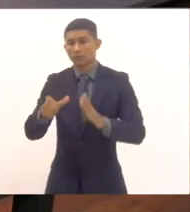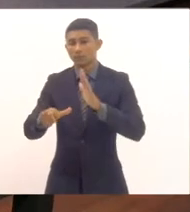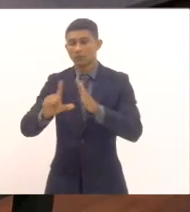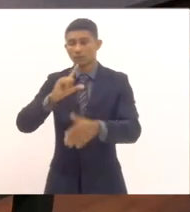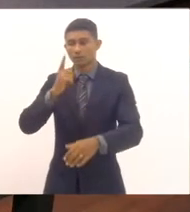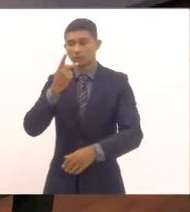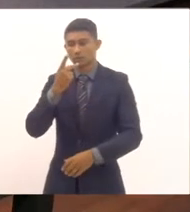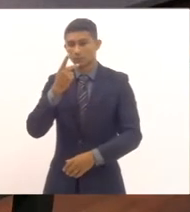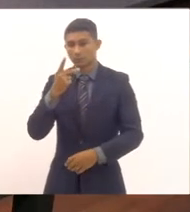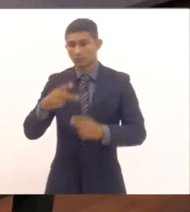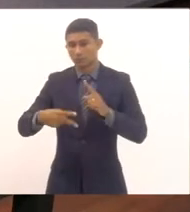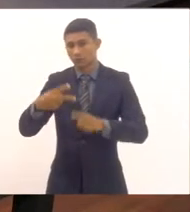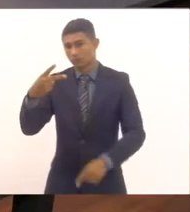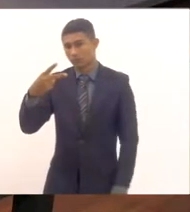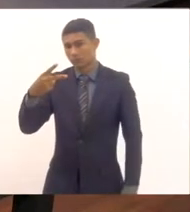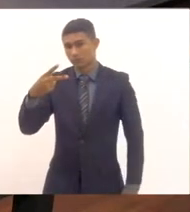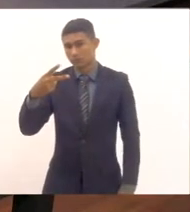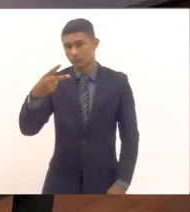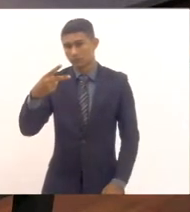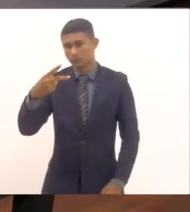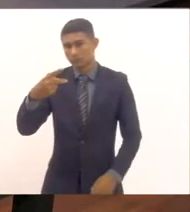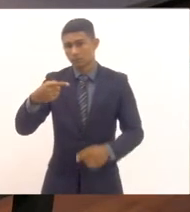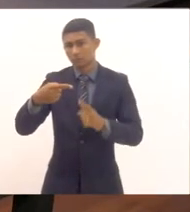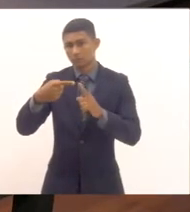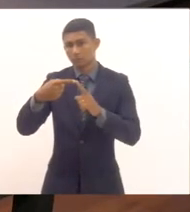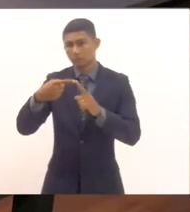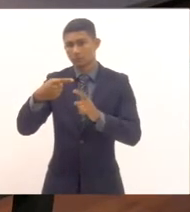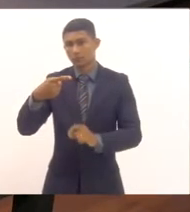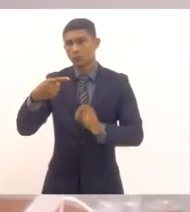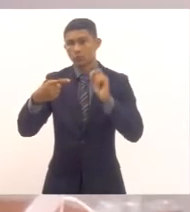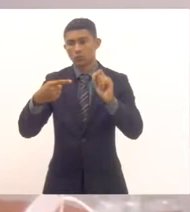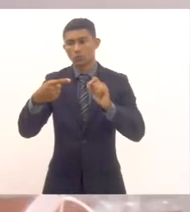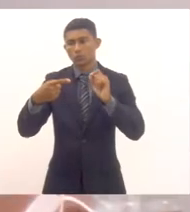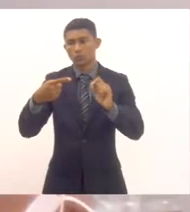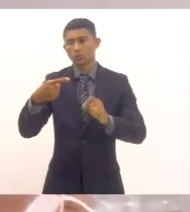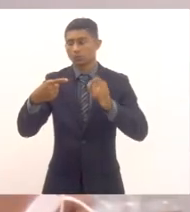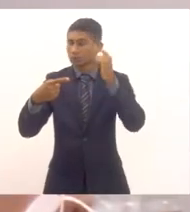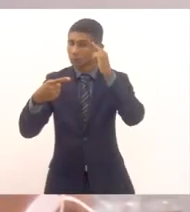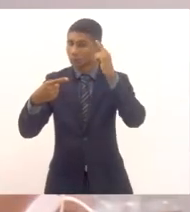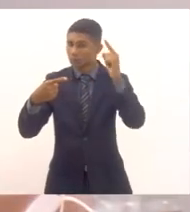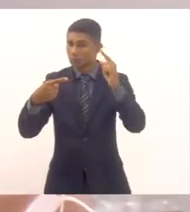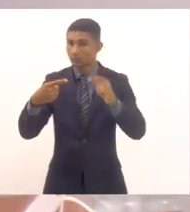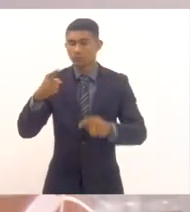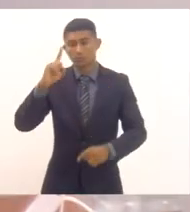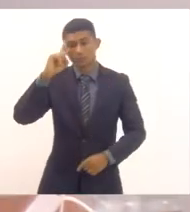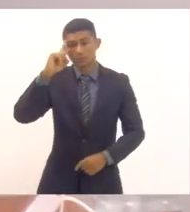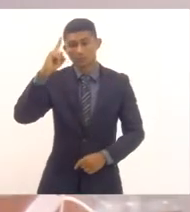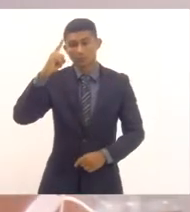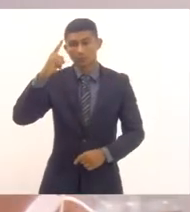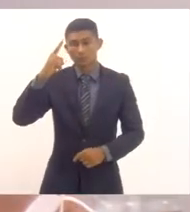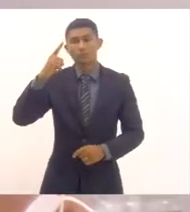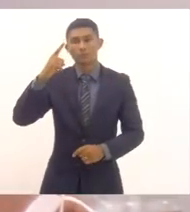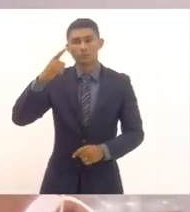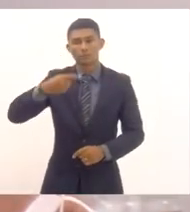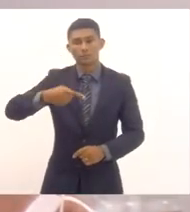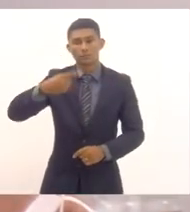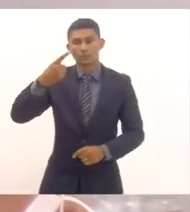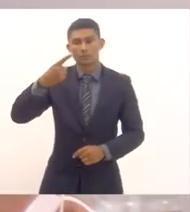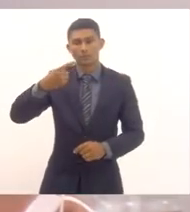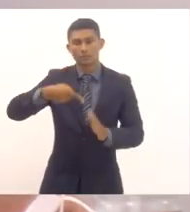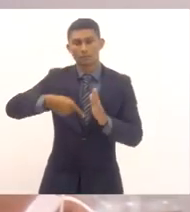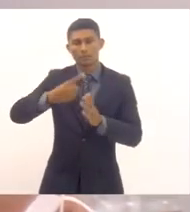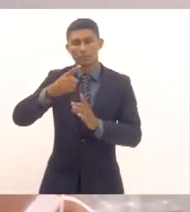fazer duas perguntas Delegado é primeiro é lembrando que em 1º de setembro de